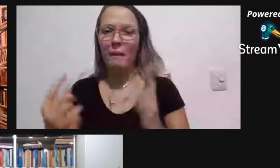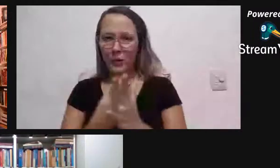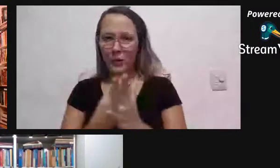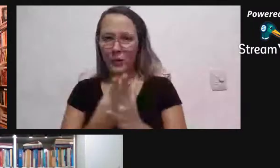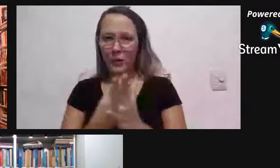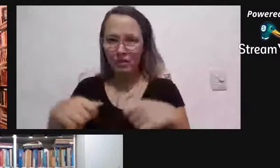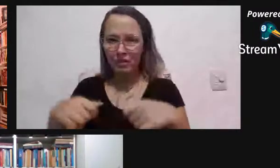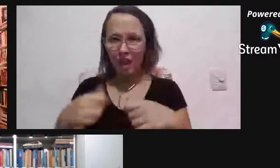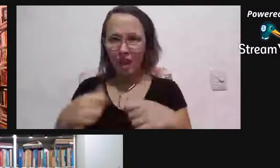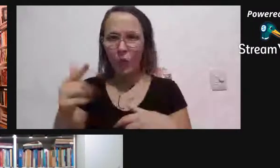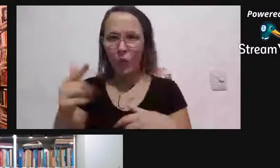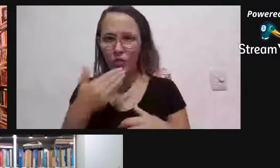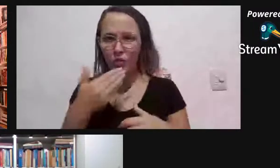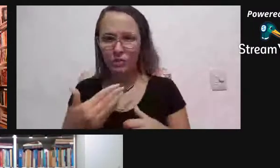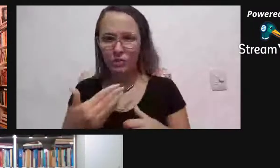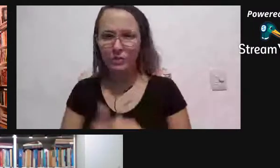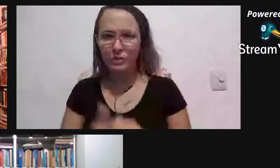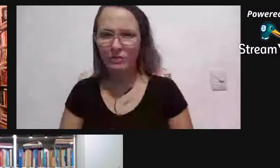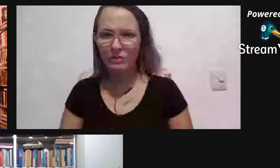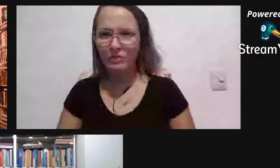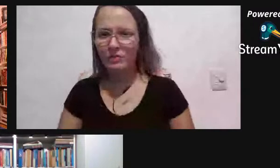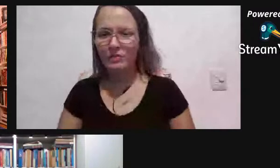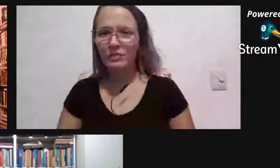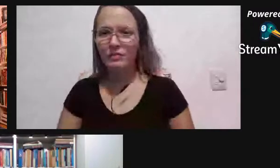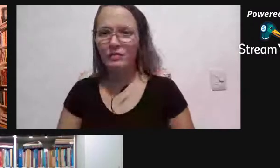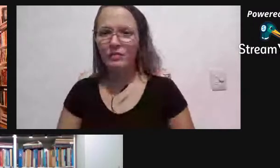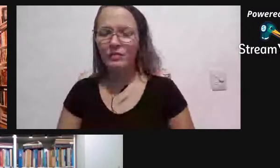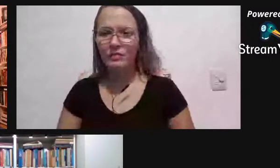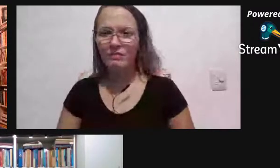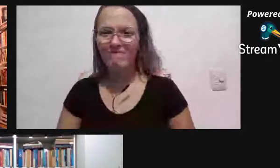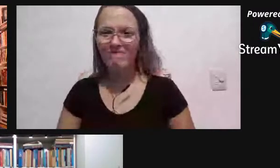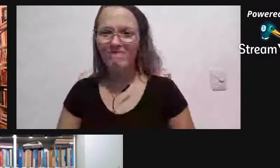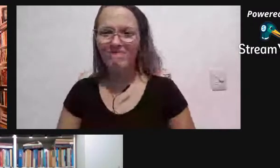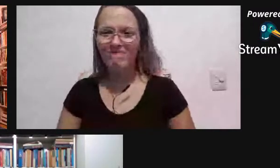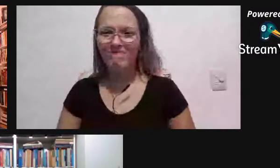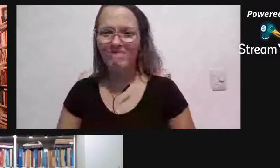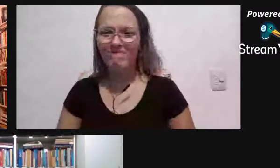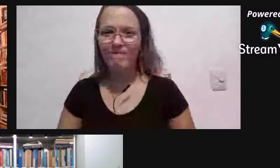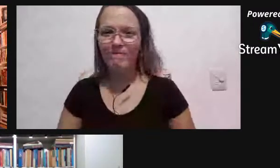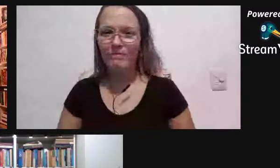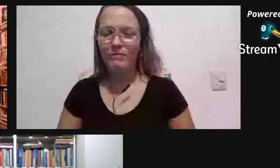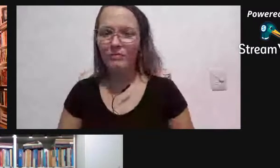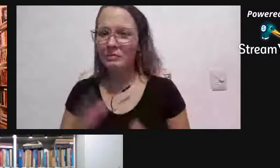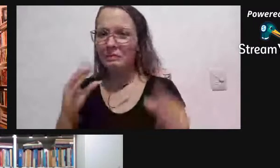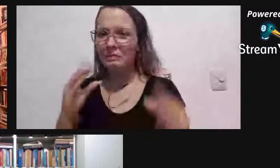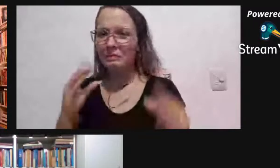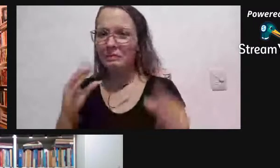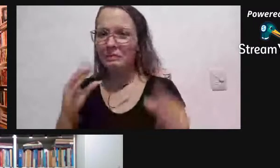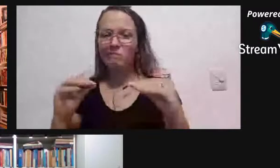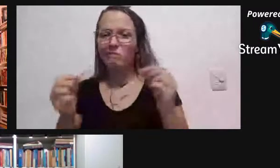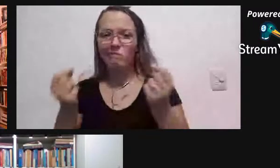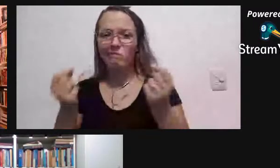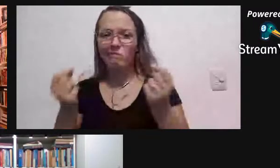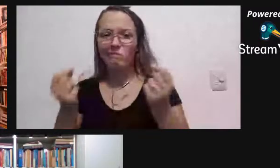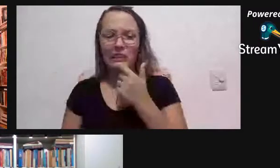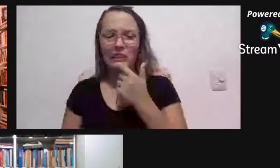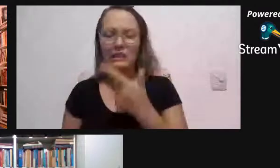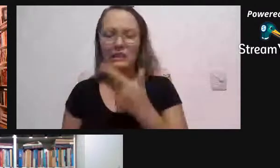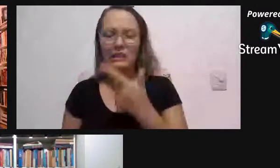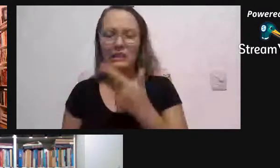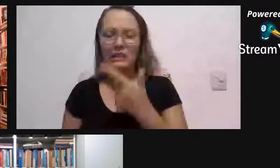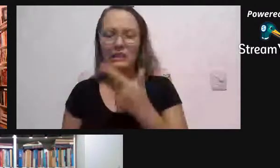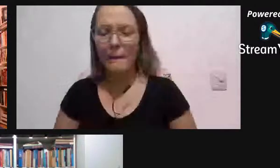muitos elogios que depois eu vou colocar aqui para você ir dando. Aqui, tendo, entrando em contato. O Chico Alencar, ele está. Deixa eu até colocar dele